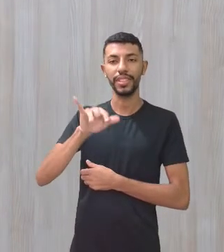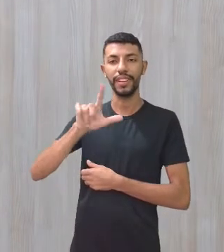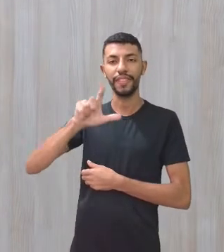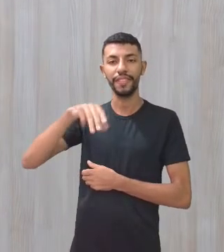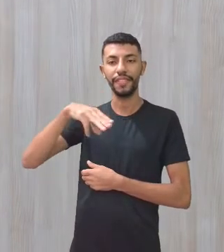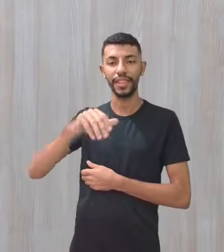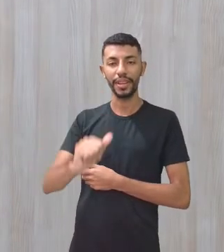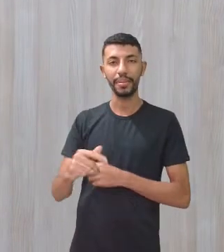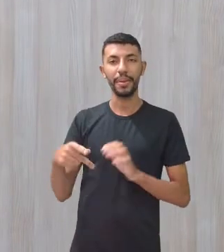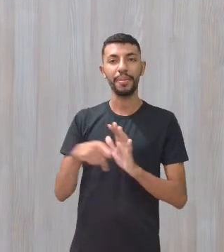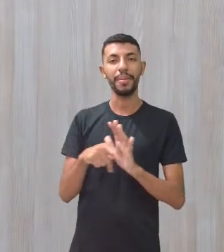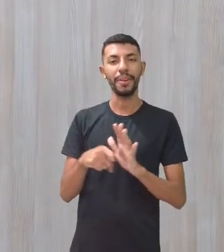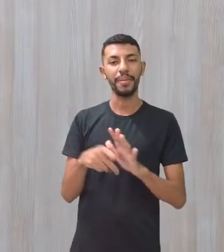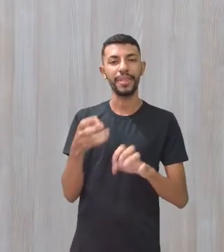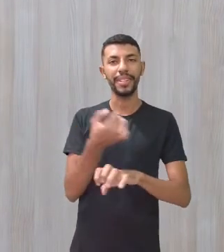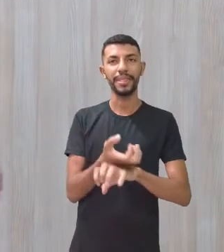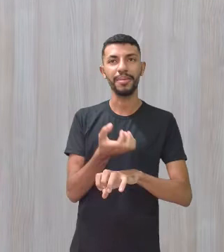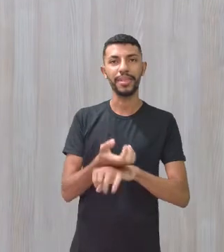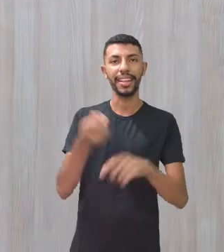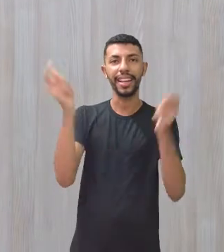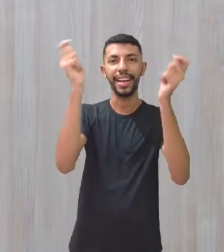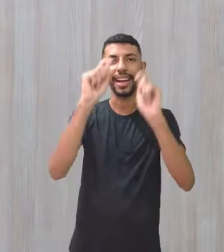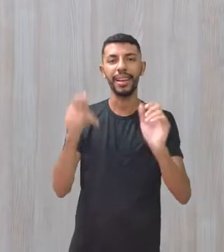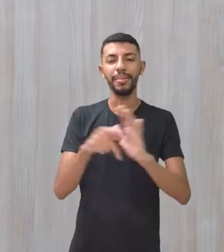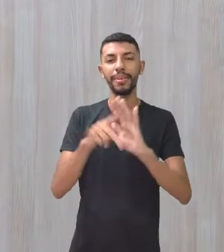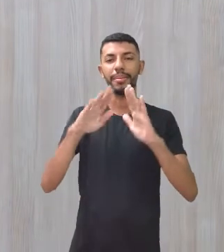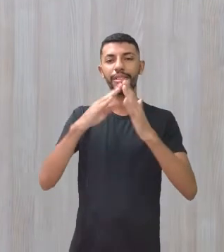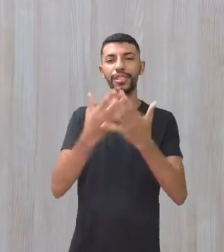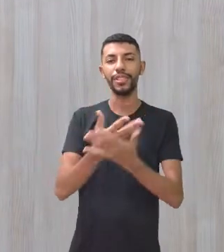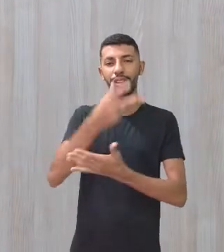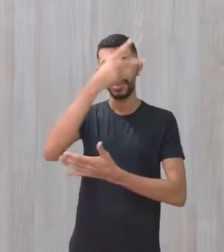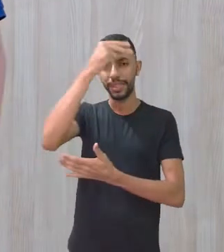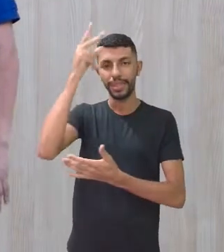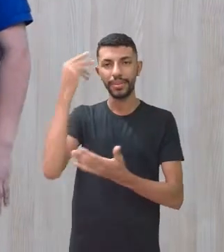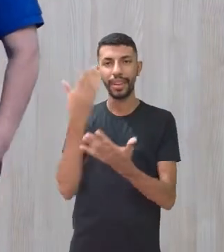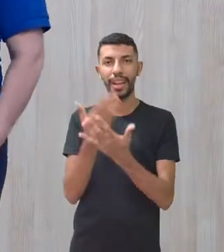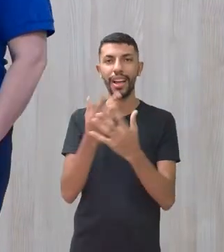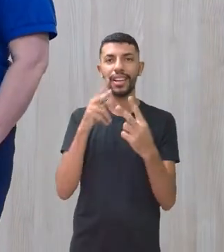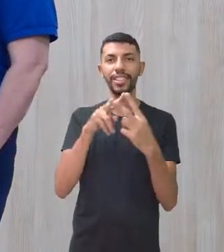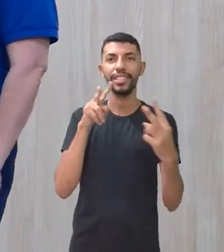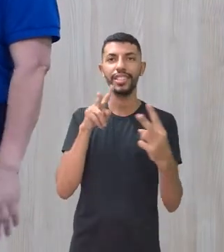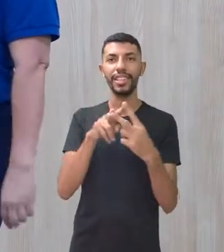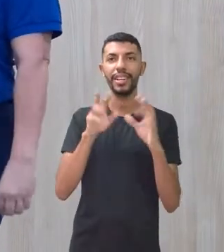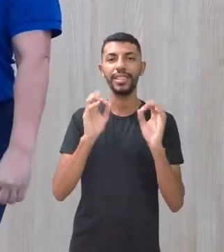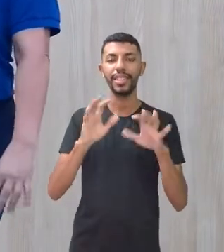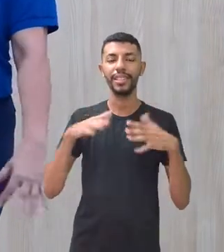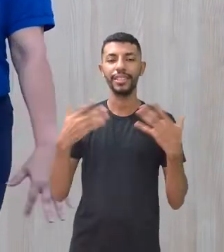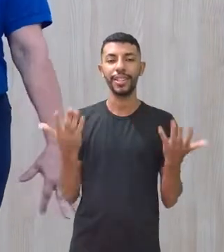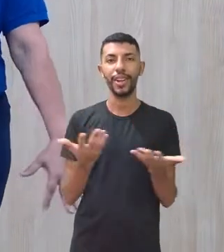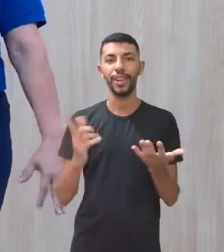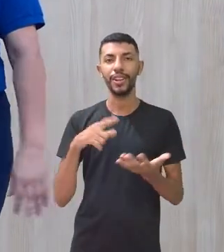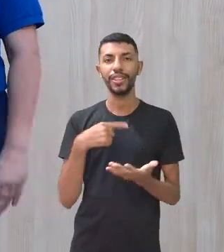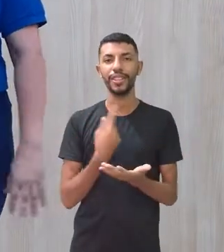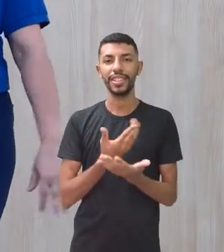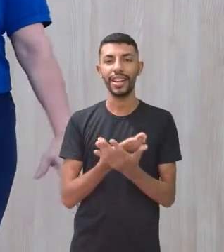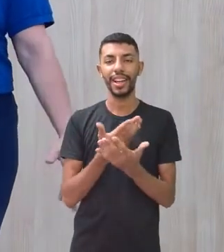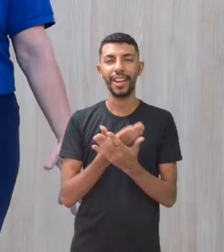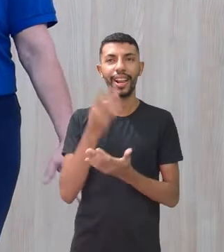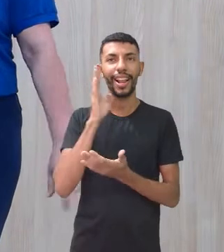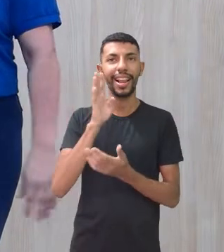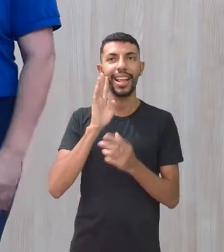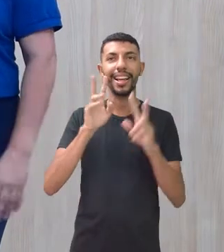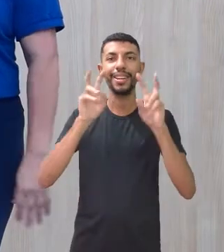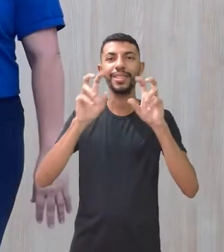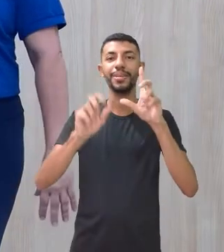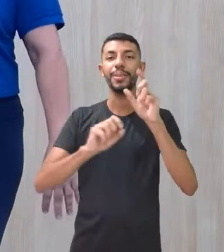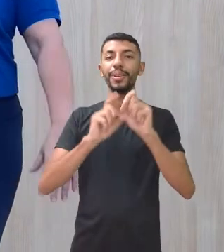sua professora de artes da Escola Municipal para Aulas Digitais. E hoje a gente vai fazer uma aula bem legal sobre